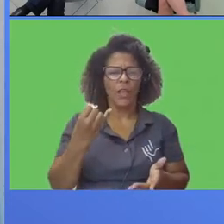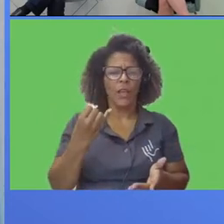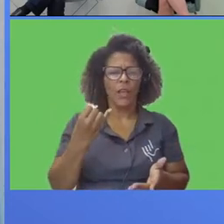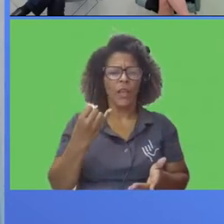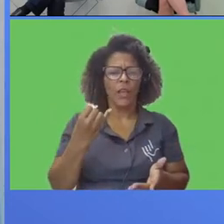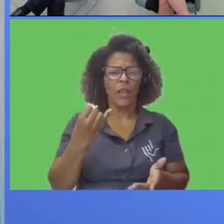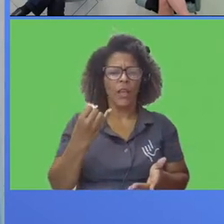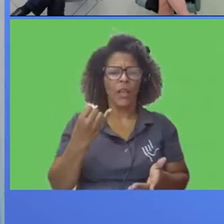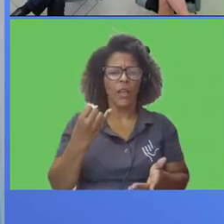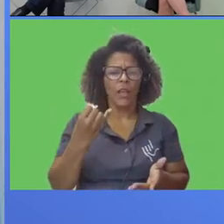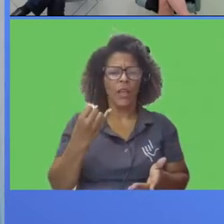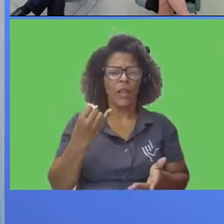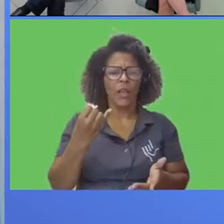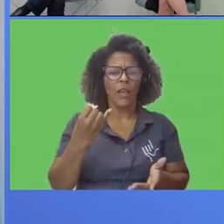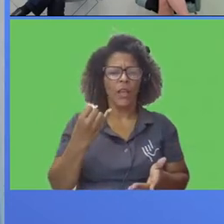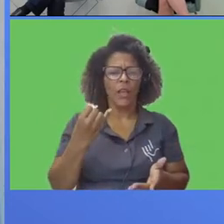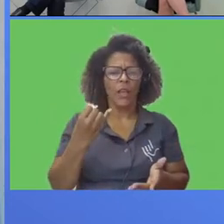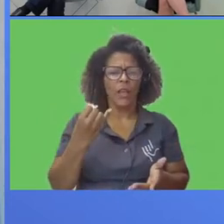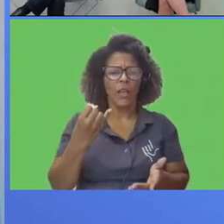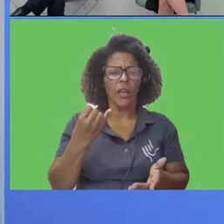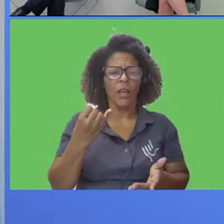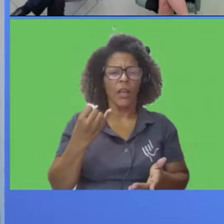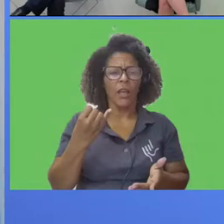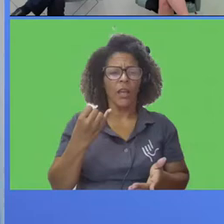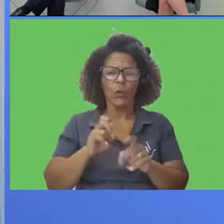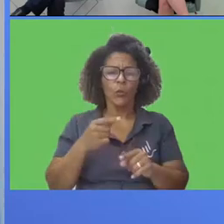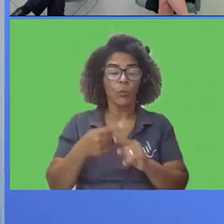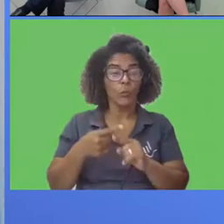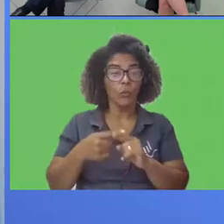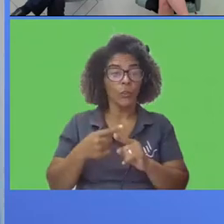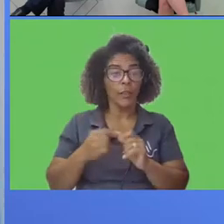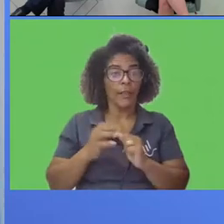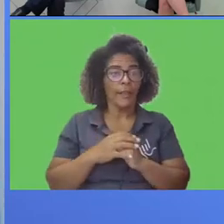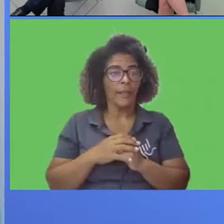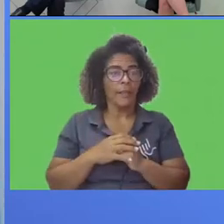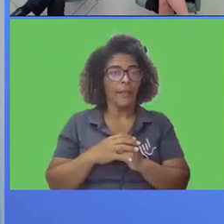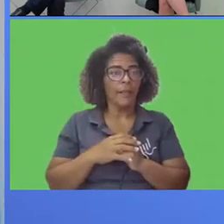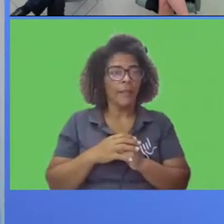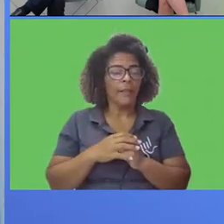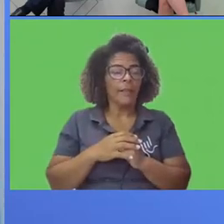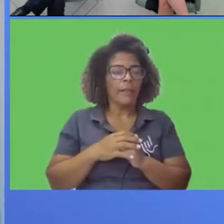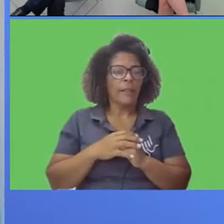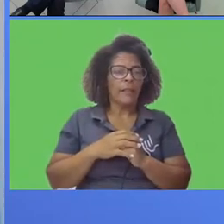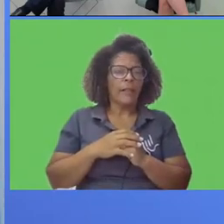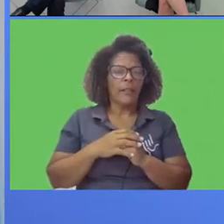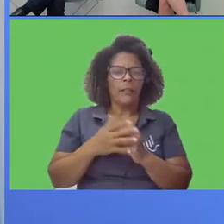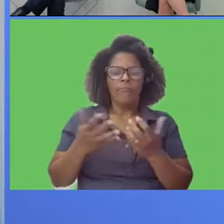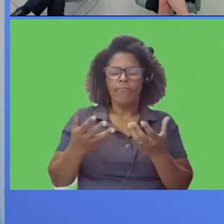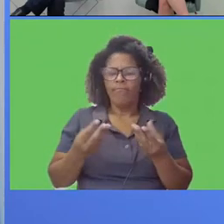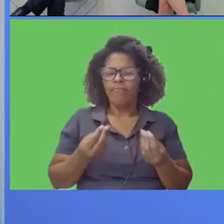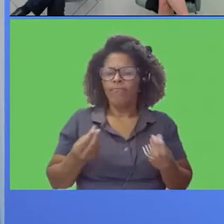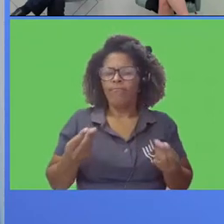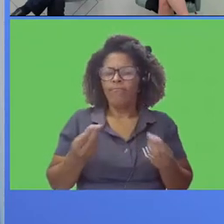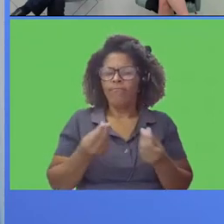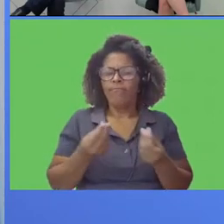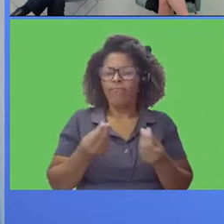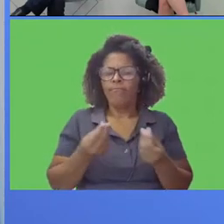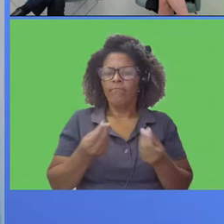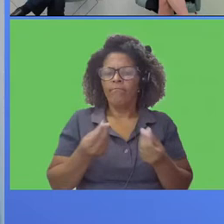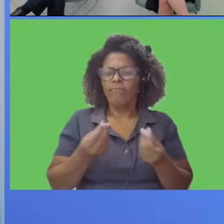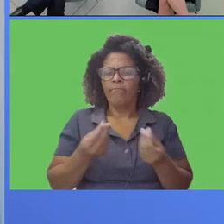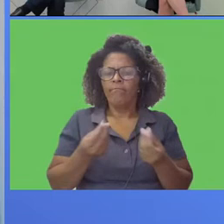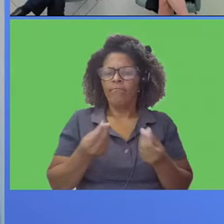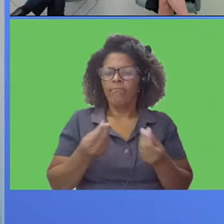gente sempre refletir sobre isso, porque né, a gente tem que tomar cuidado também com